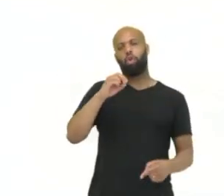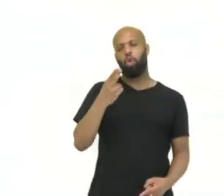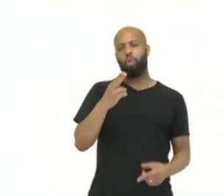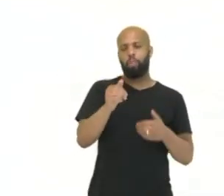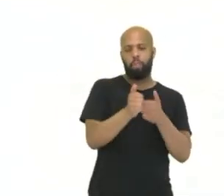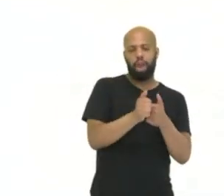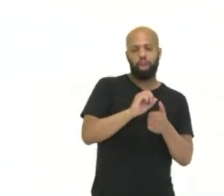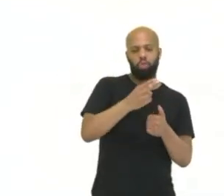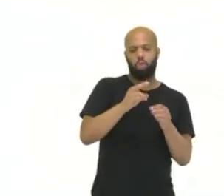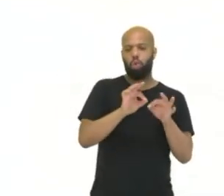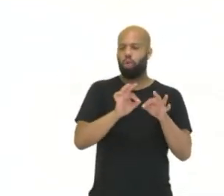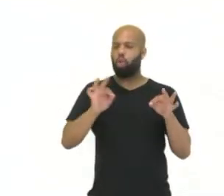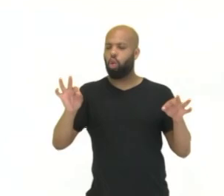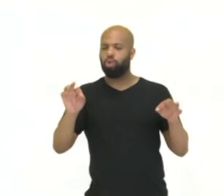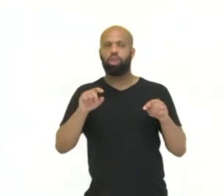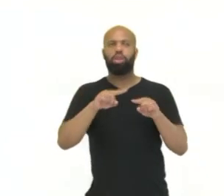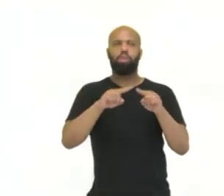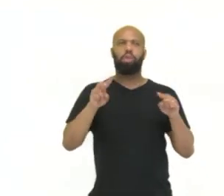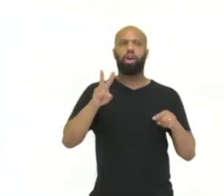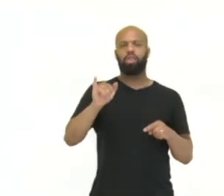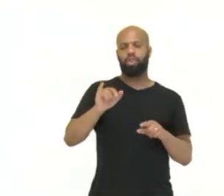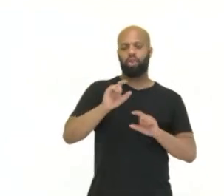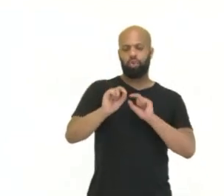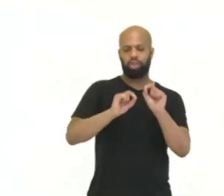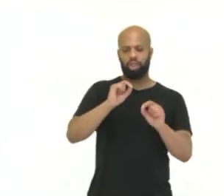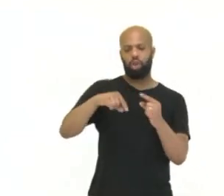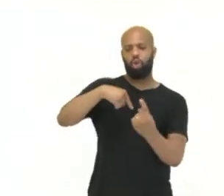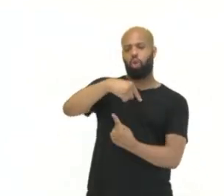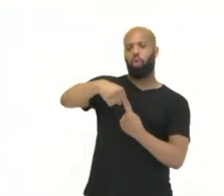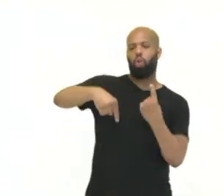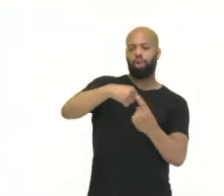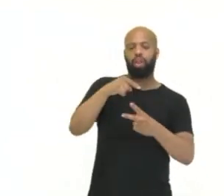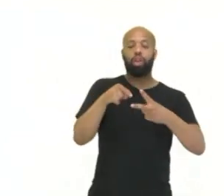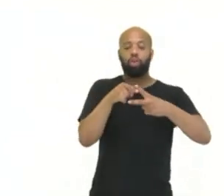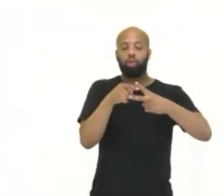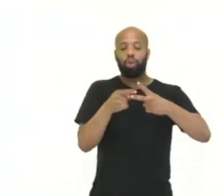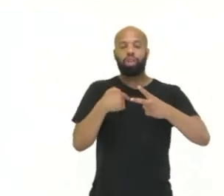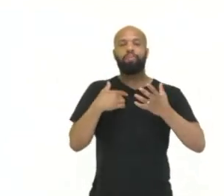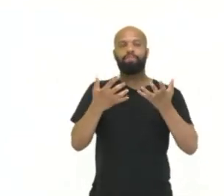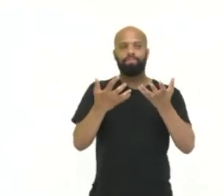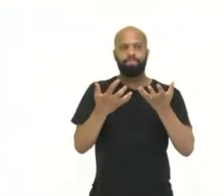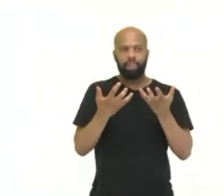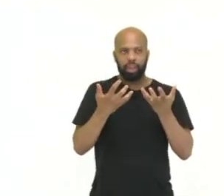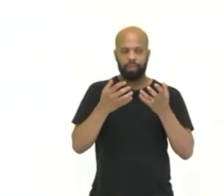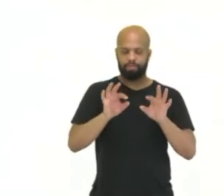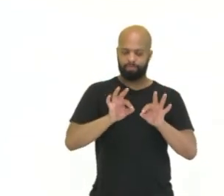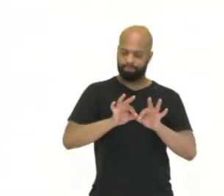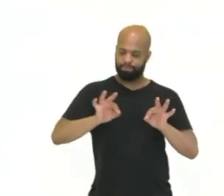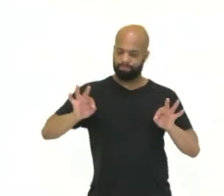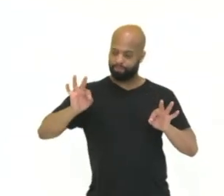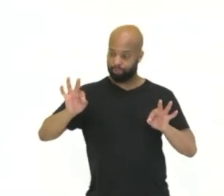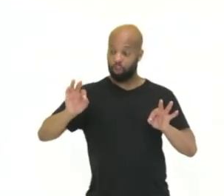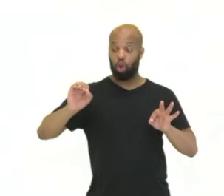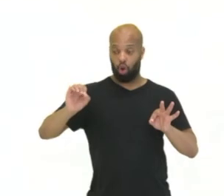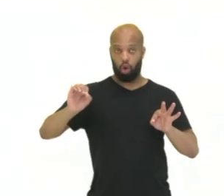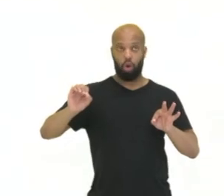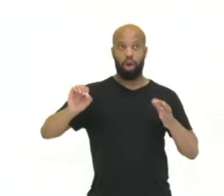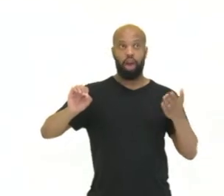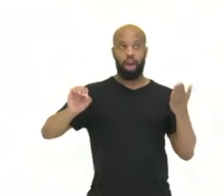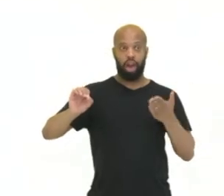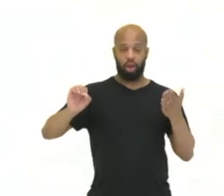mais longe. Mas ela vai ser rodada no ângulo que eu quero, tá? Então eu desenhei a minha retinha. O que eu faço agora? Eu vou